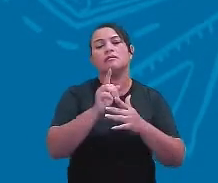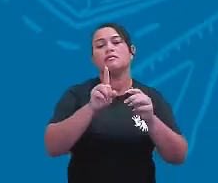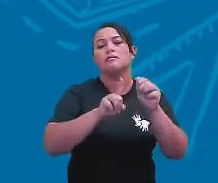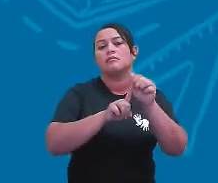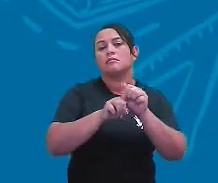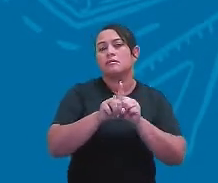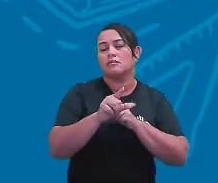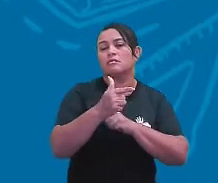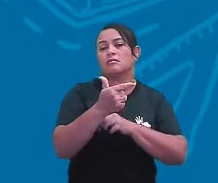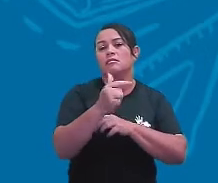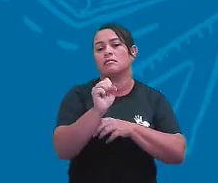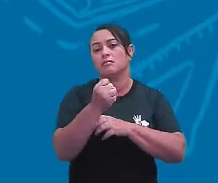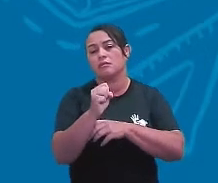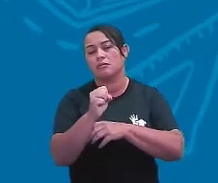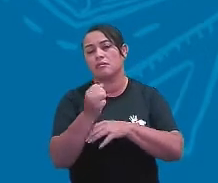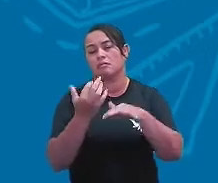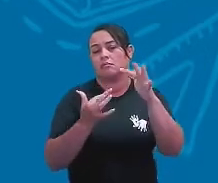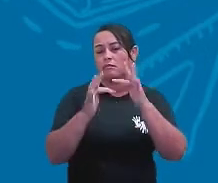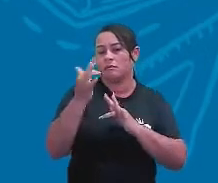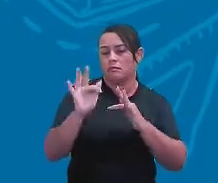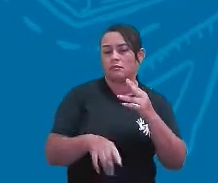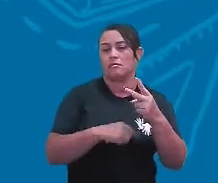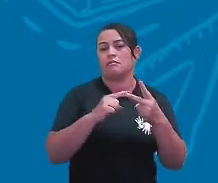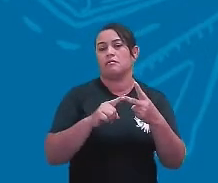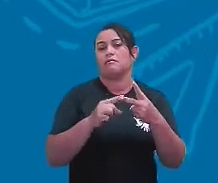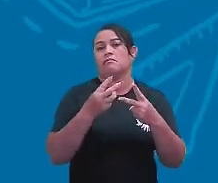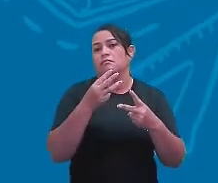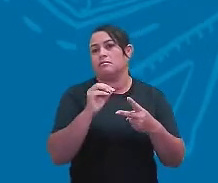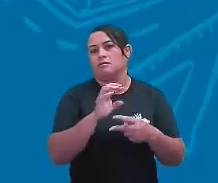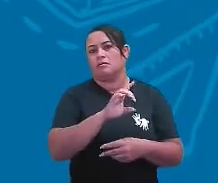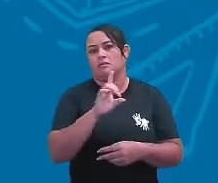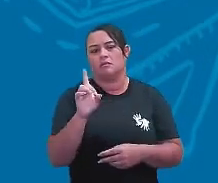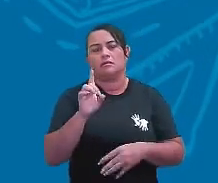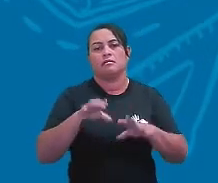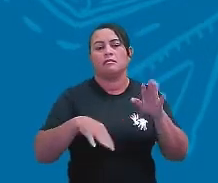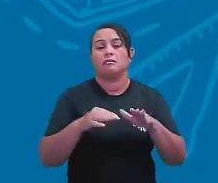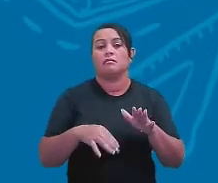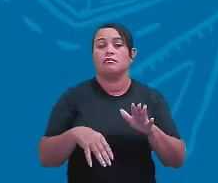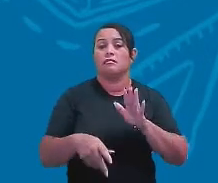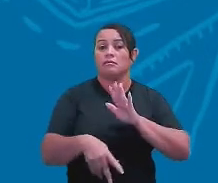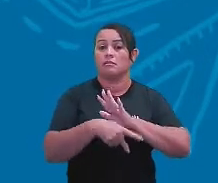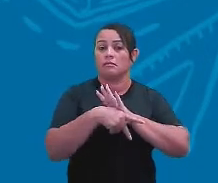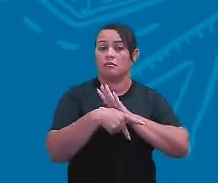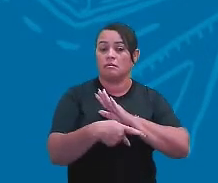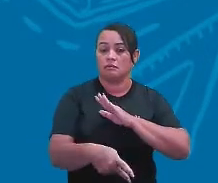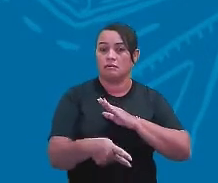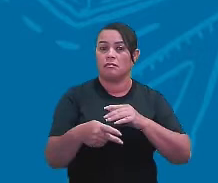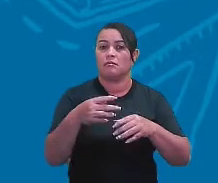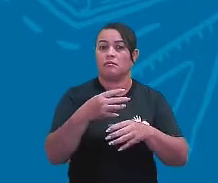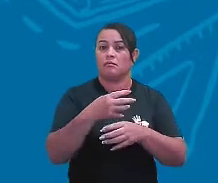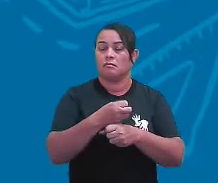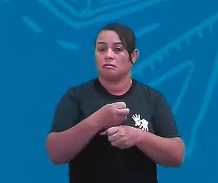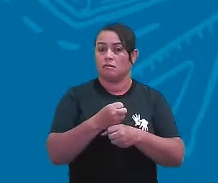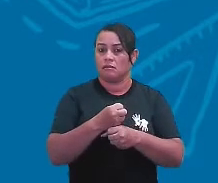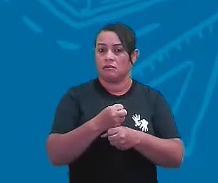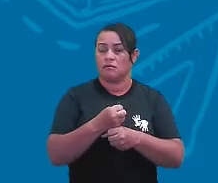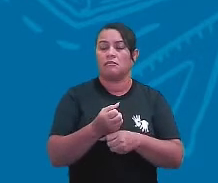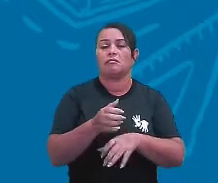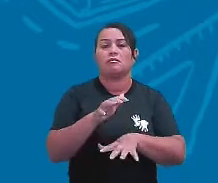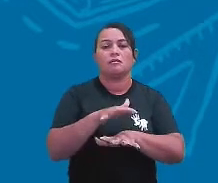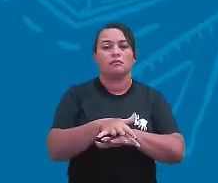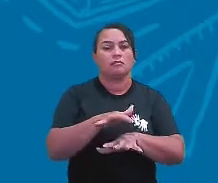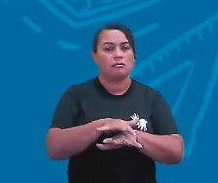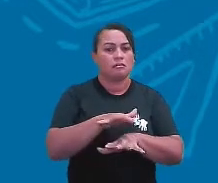dias, como fevereiro, 30 dias. Mas para o comércio, para o cálculo, né, da